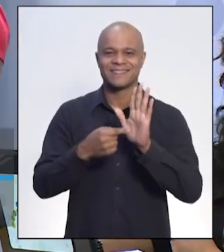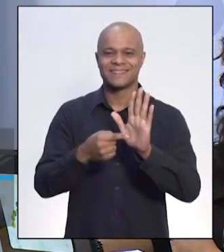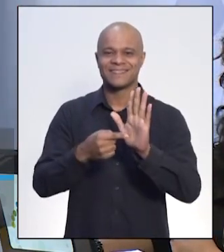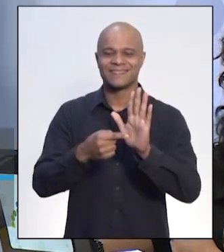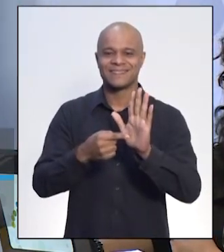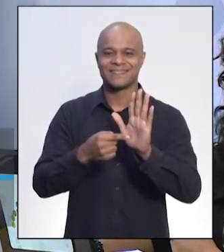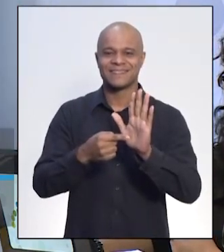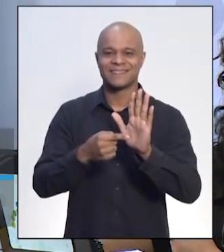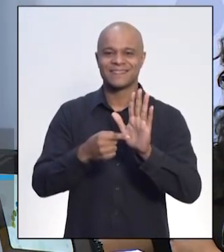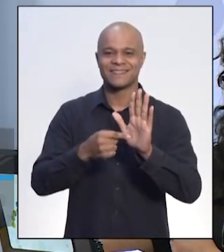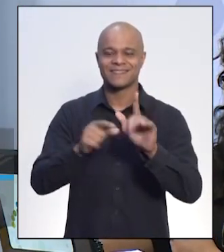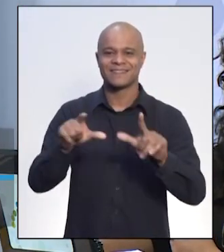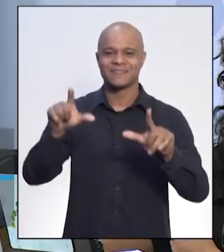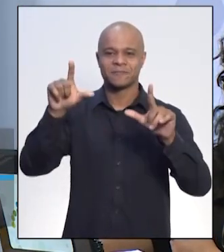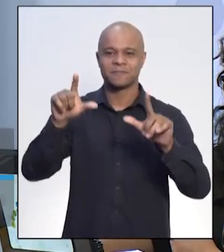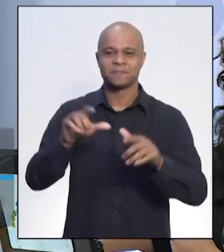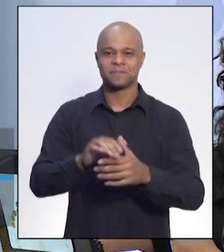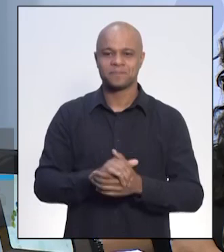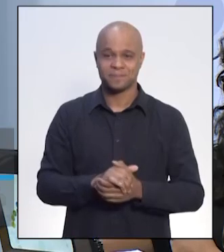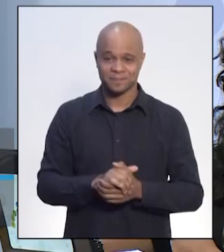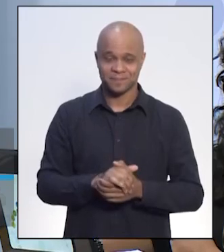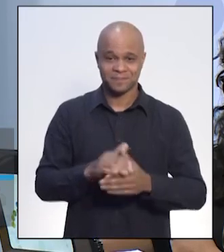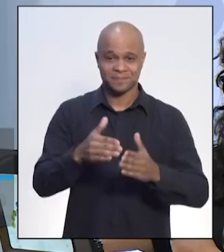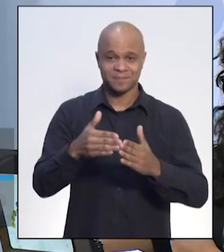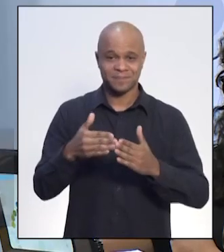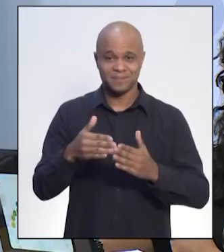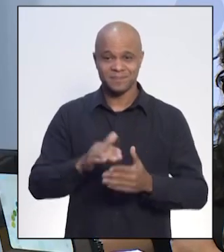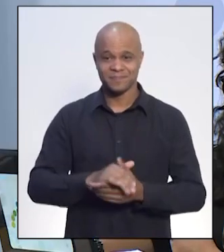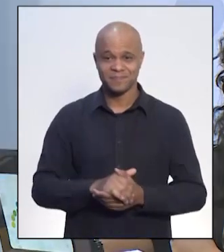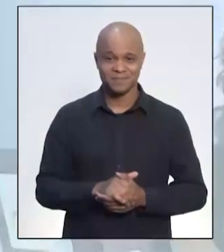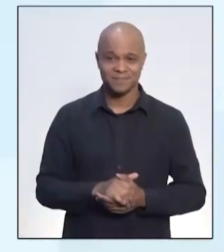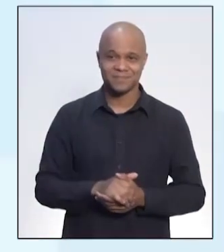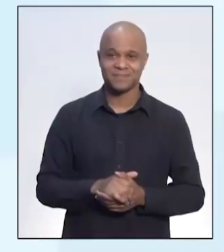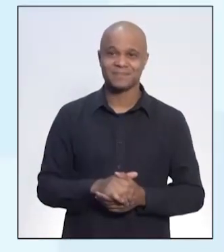a resolução. Põe na tela a resolução para eles, por favor.